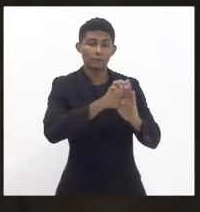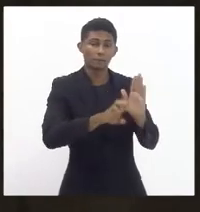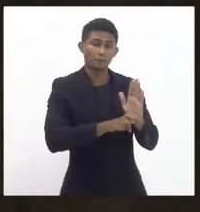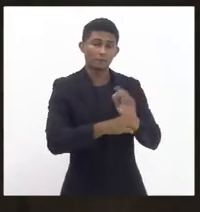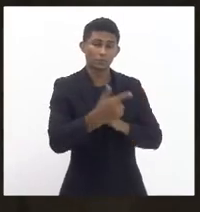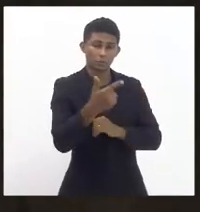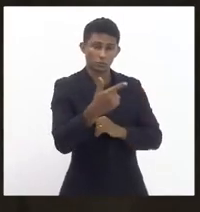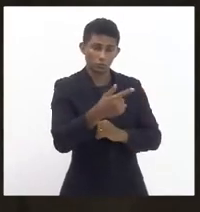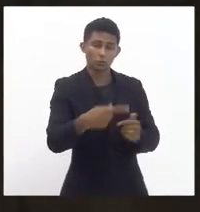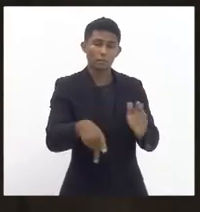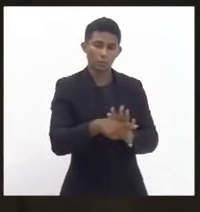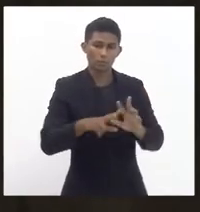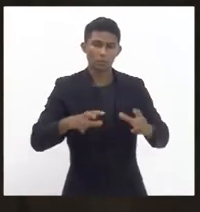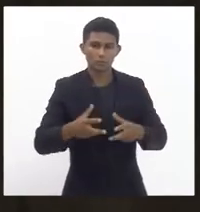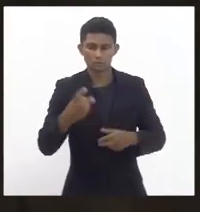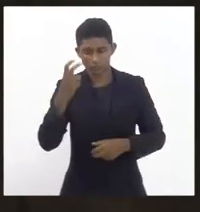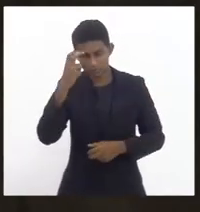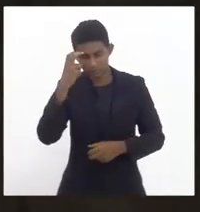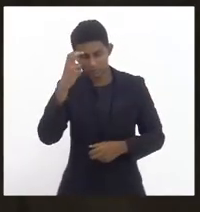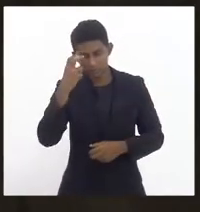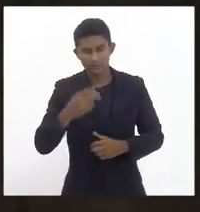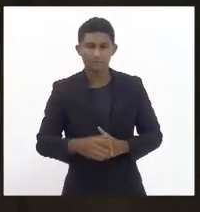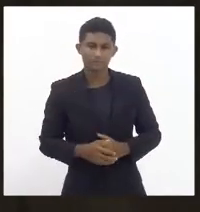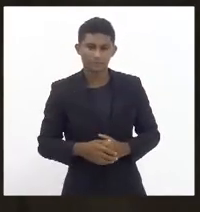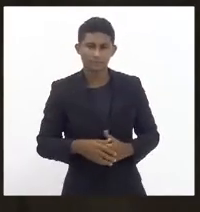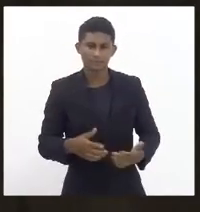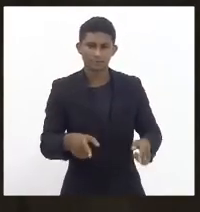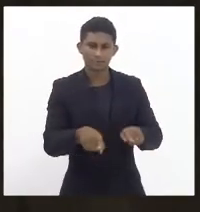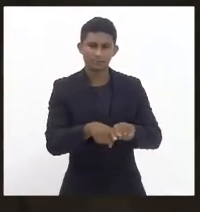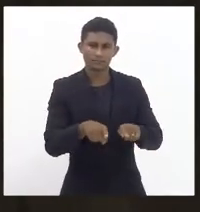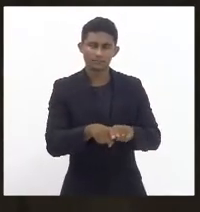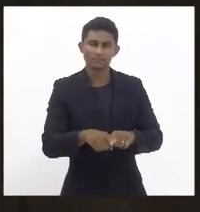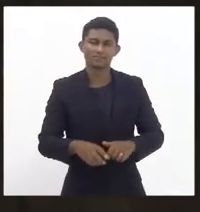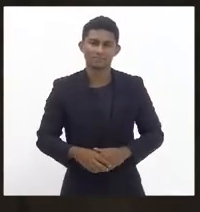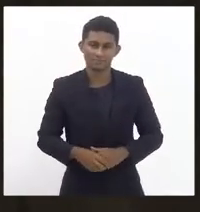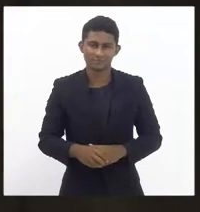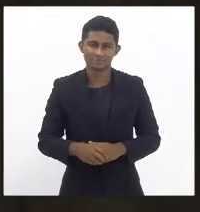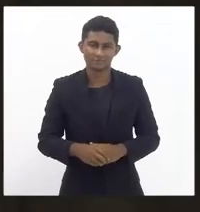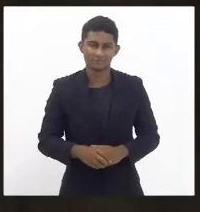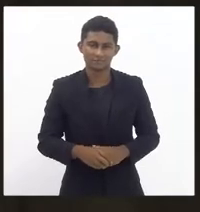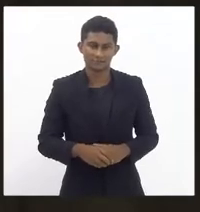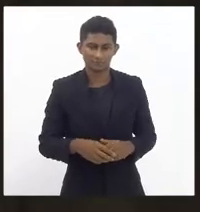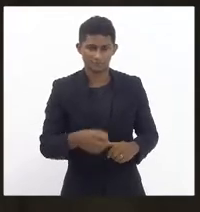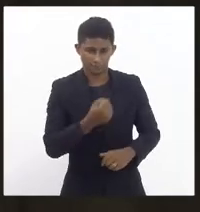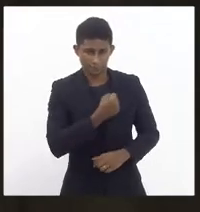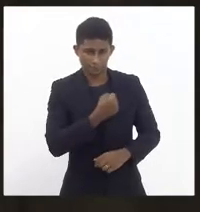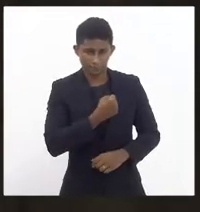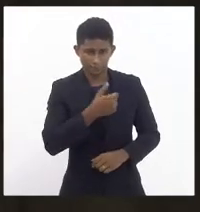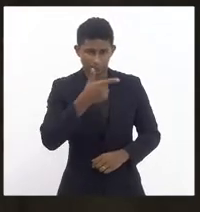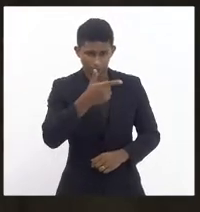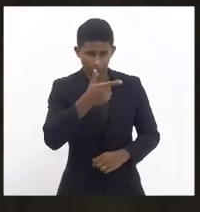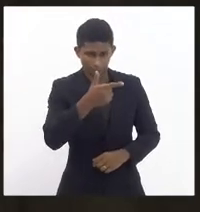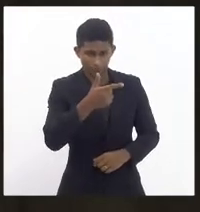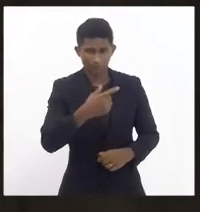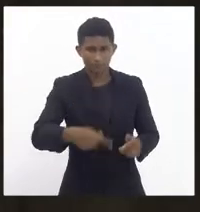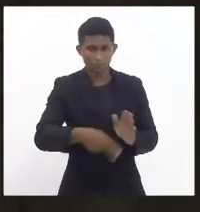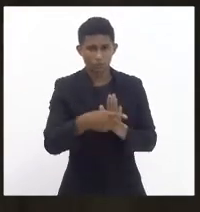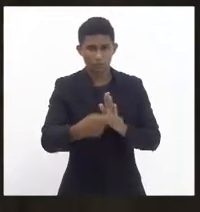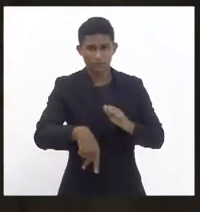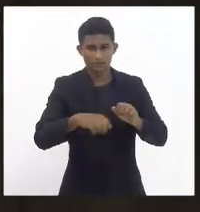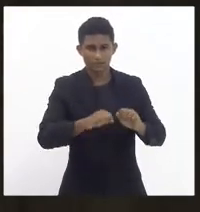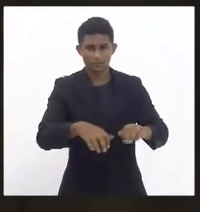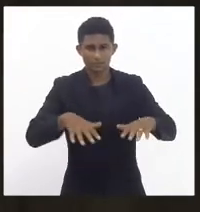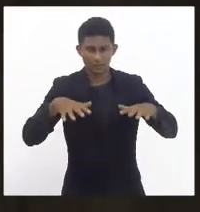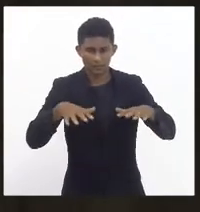dois da comissão de Cultura o e número dois de planario